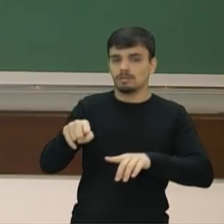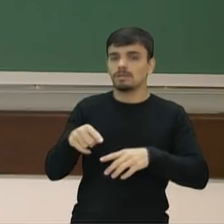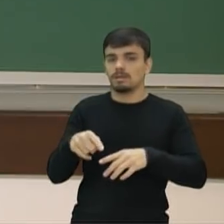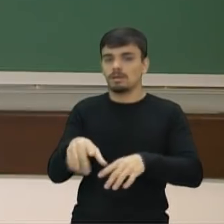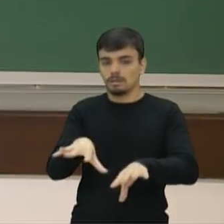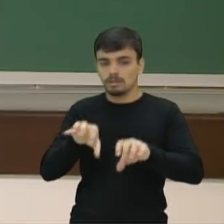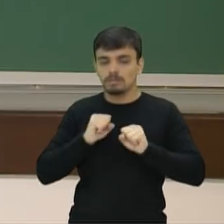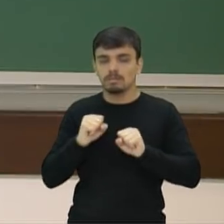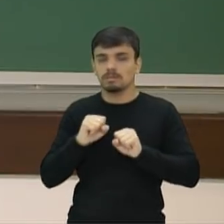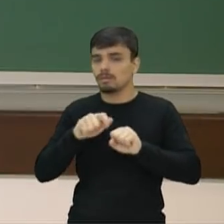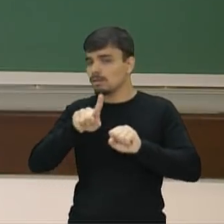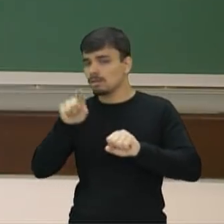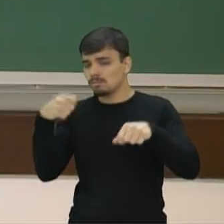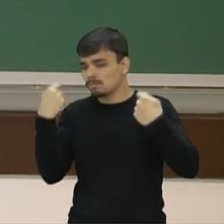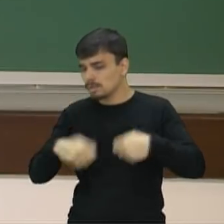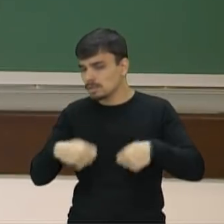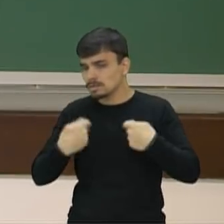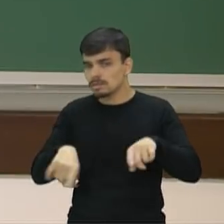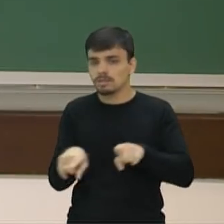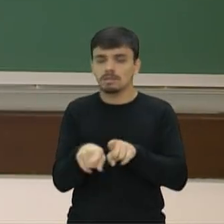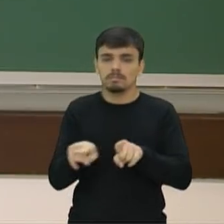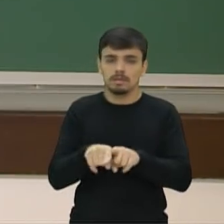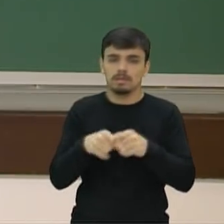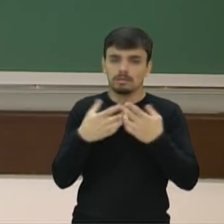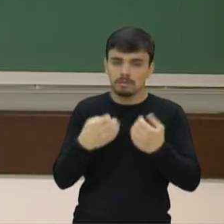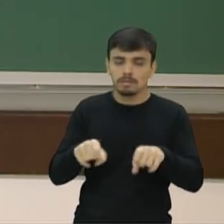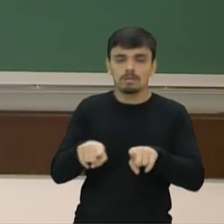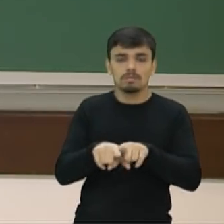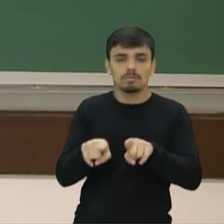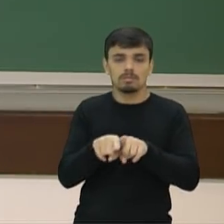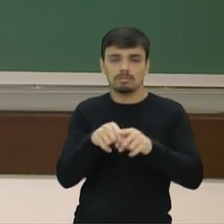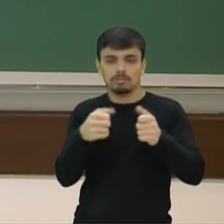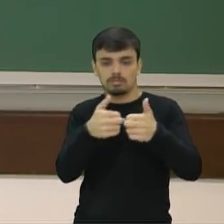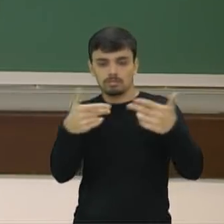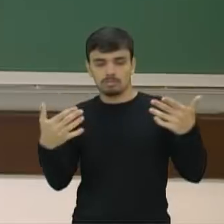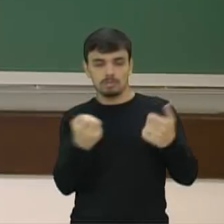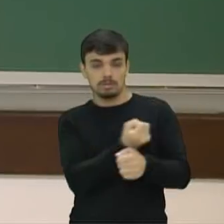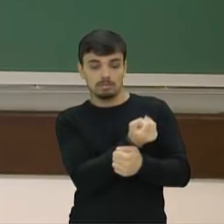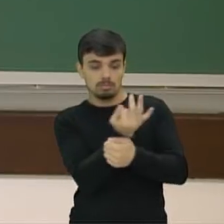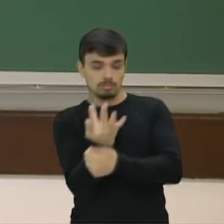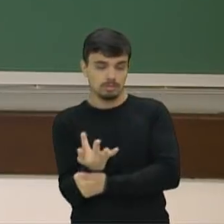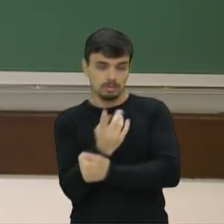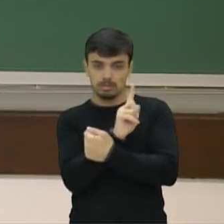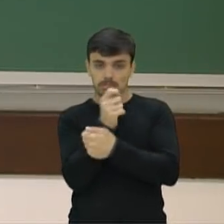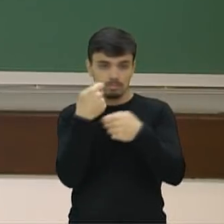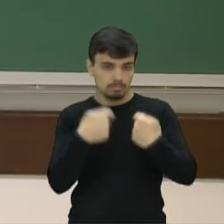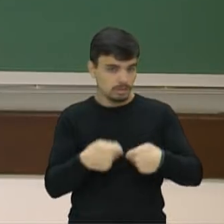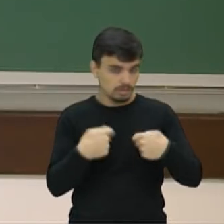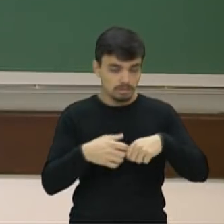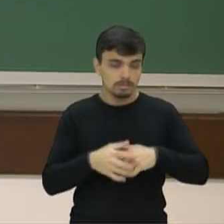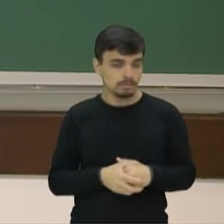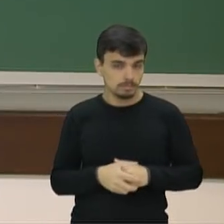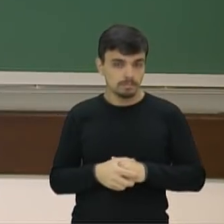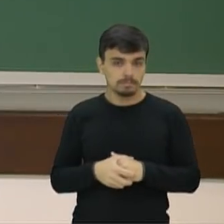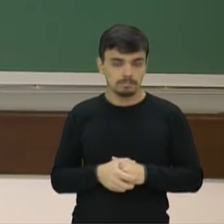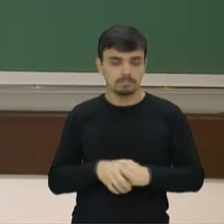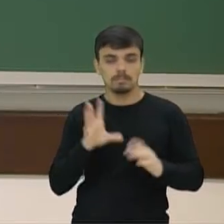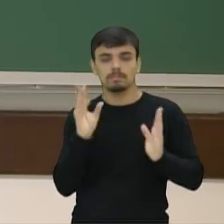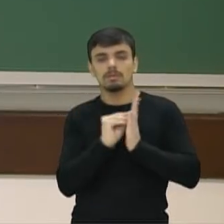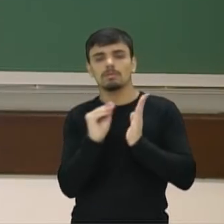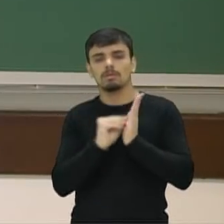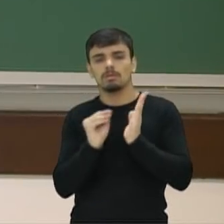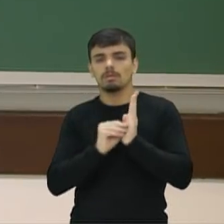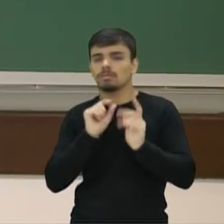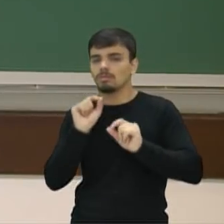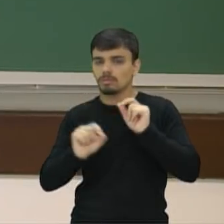adquirindo coisas que você nem precisa. Acaba adquirindo coisas em quantidades desnecessárias para você. Quando eu coloco ali para você